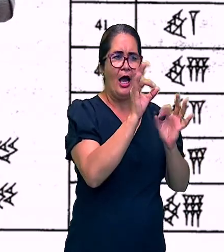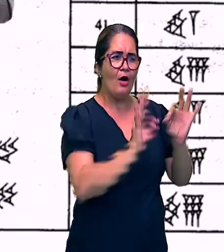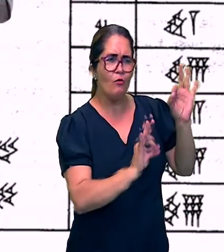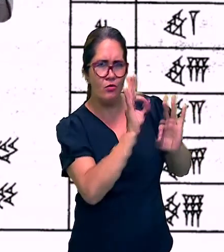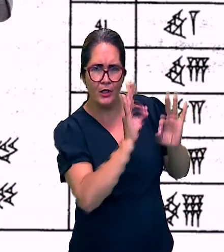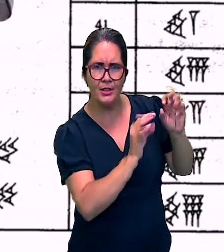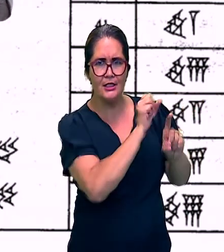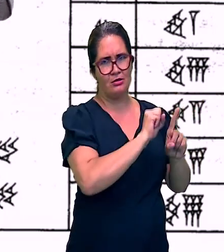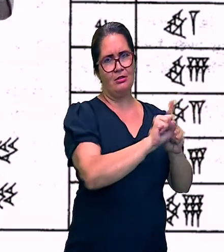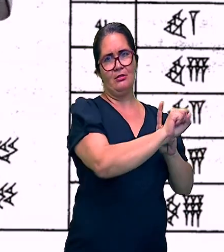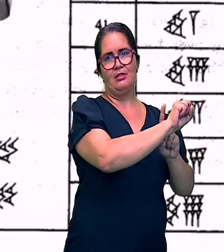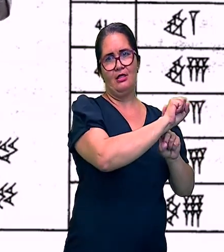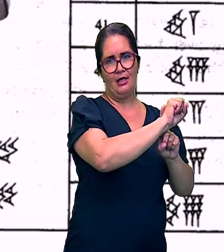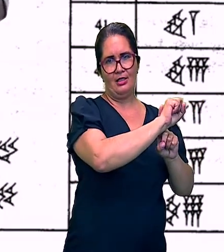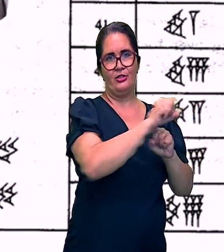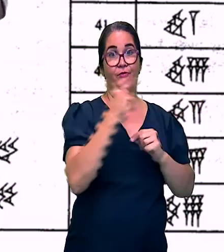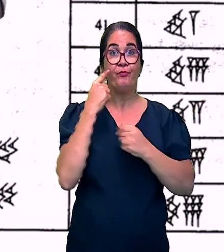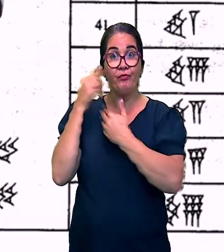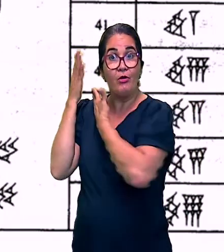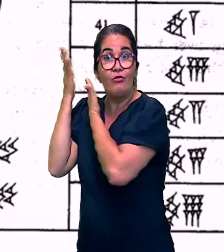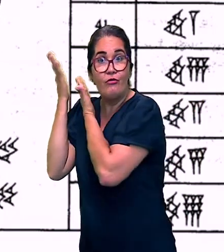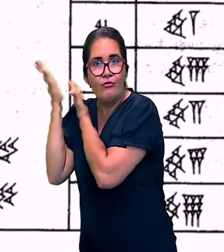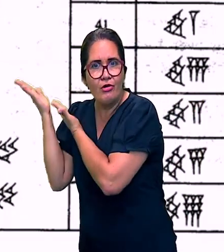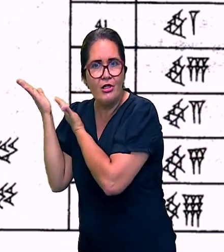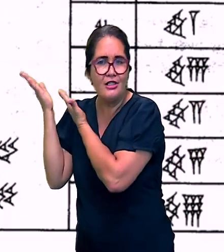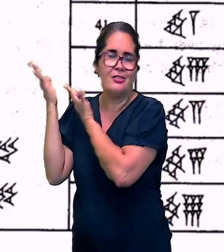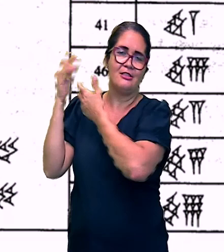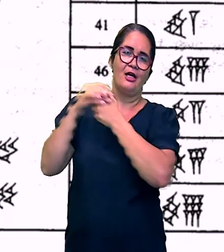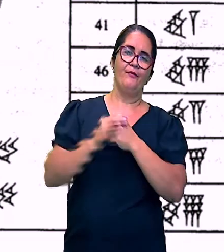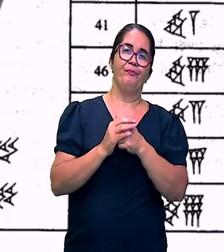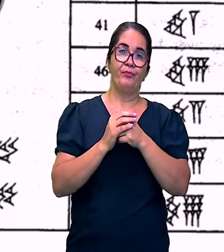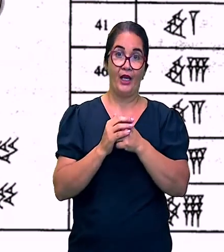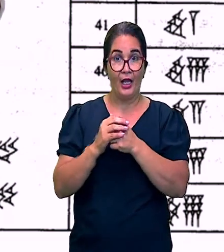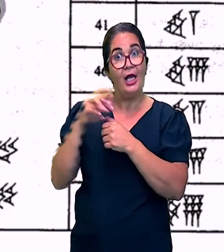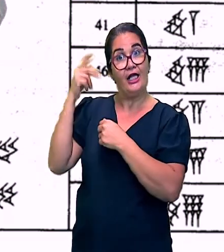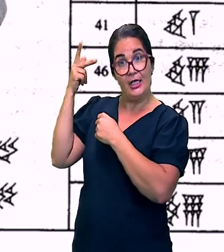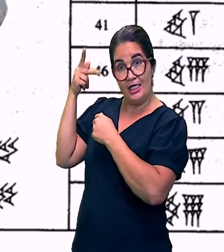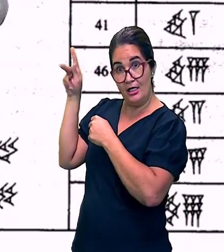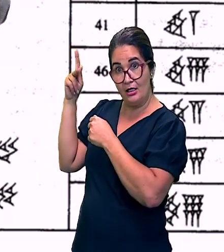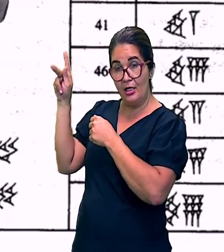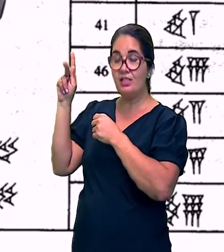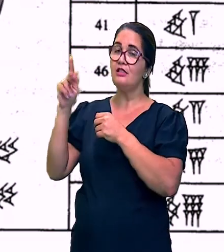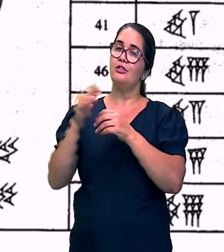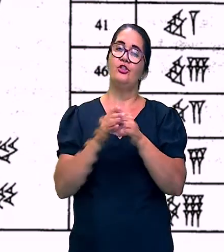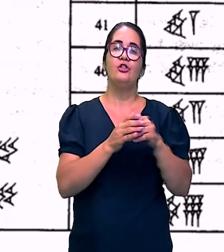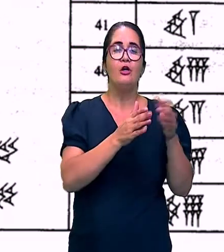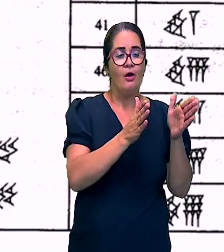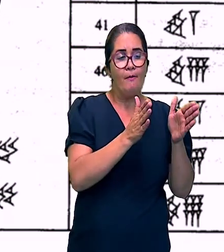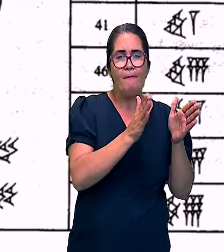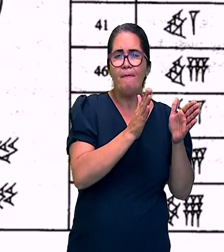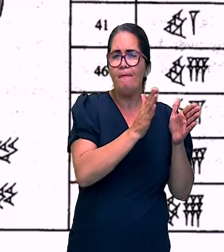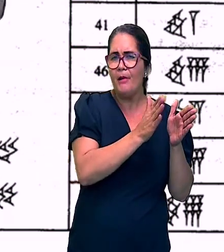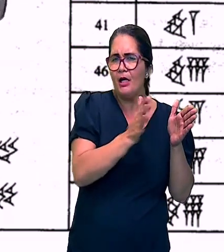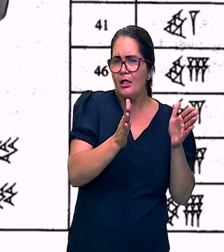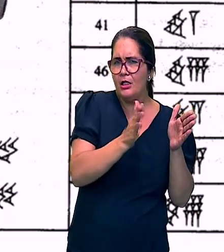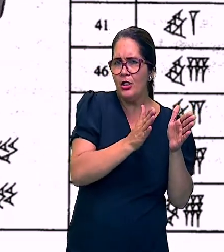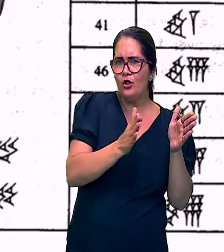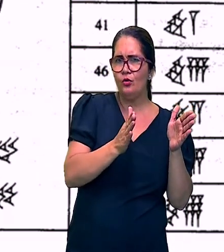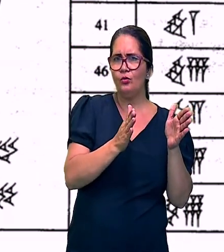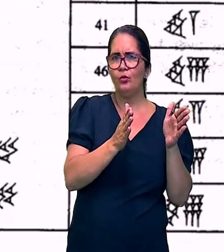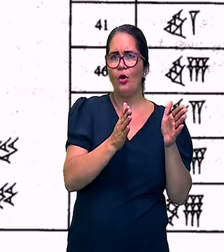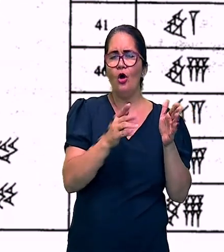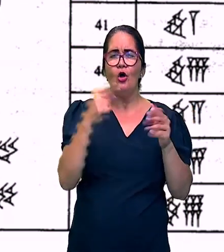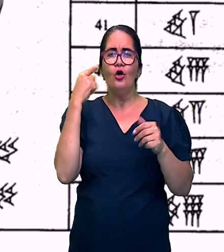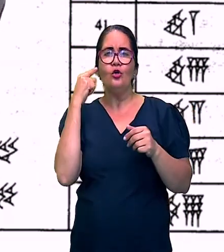dos gastos. Neste período, nós herdamos um modo de produção de trabalho, nós herdamos